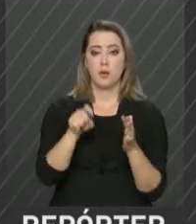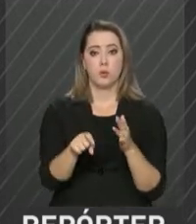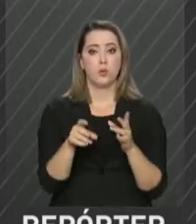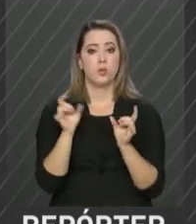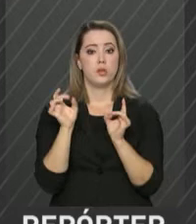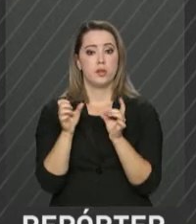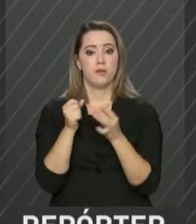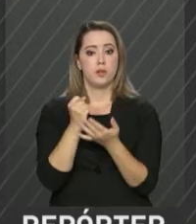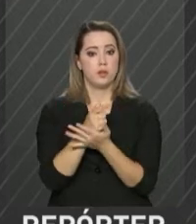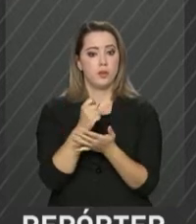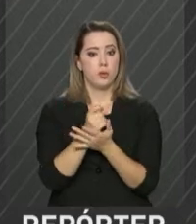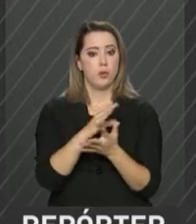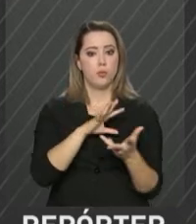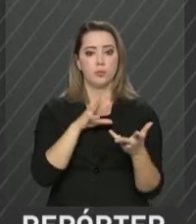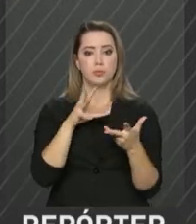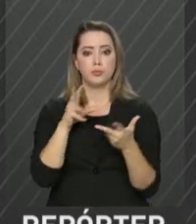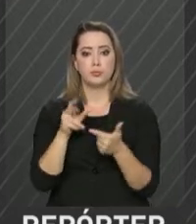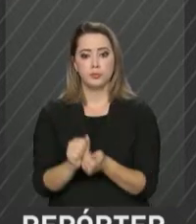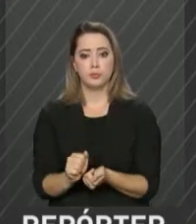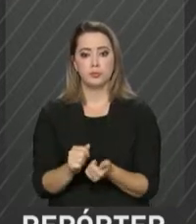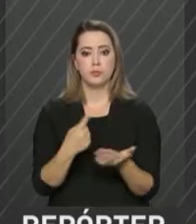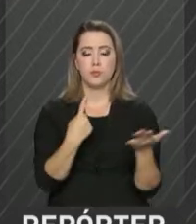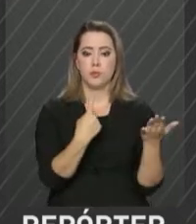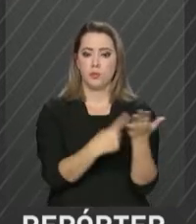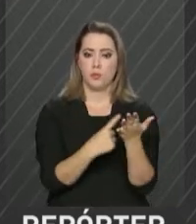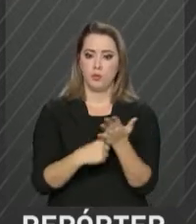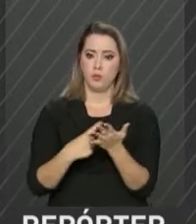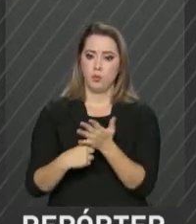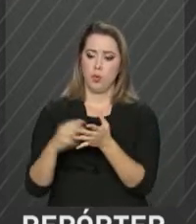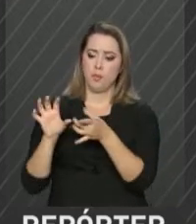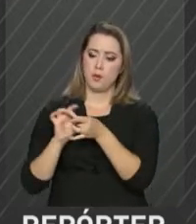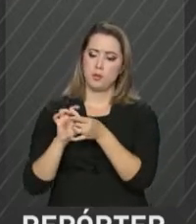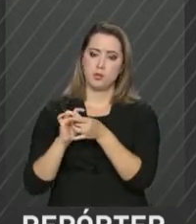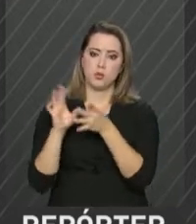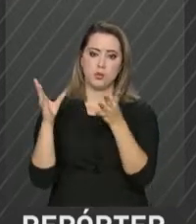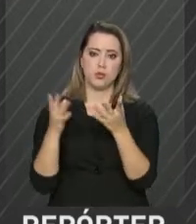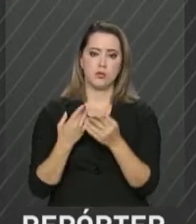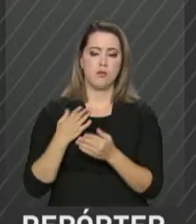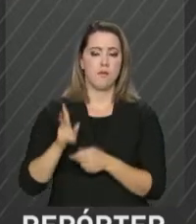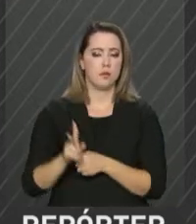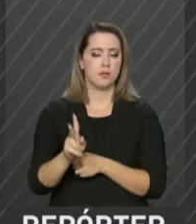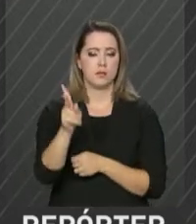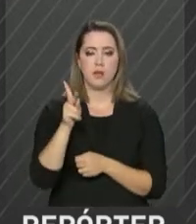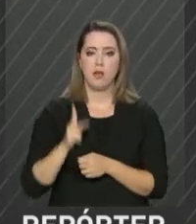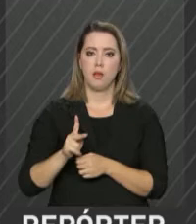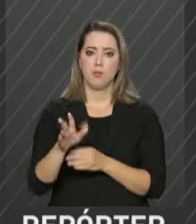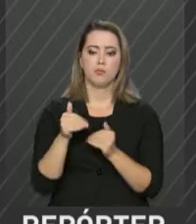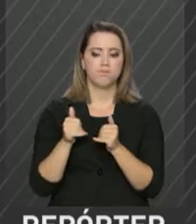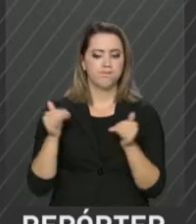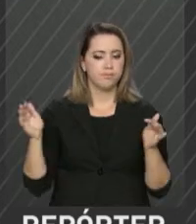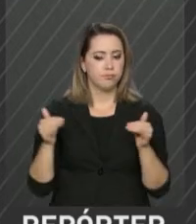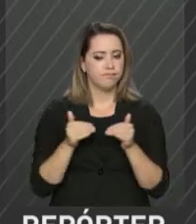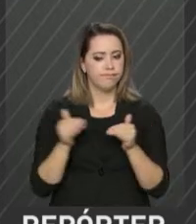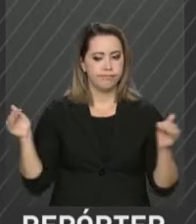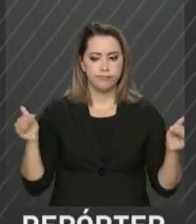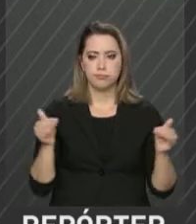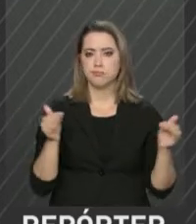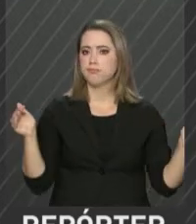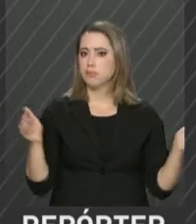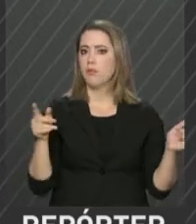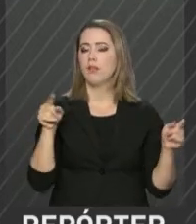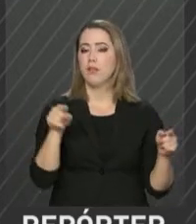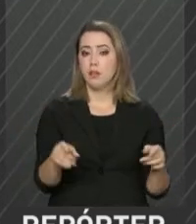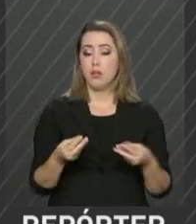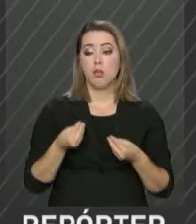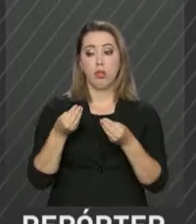internacional com um tratado de livre-comércio cada vez mais abrangente visando propiciar